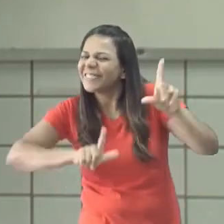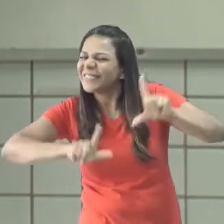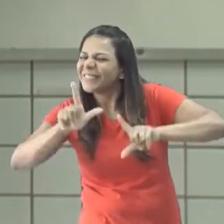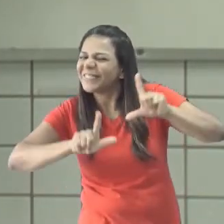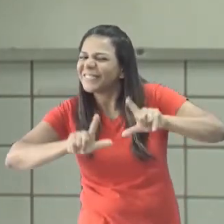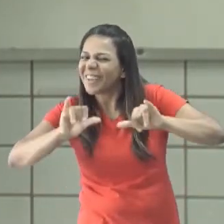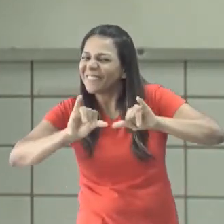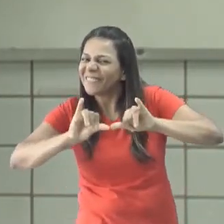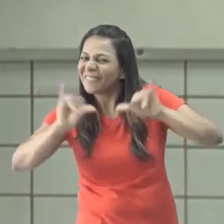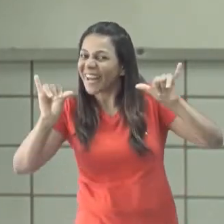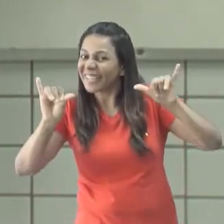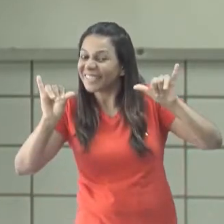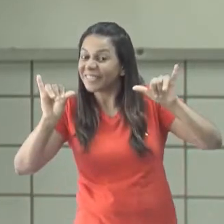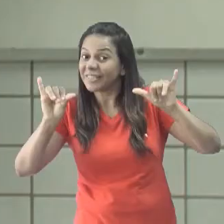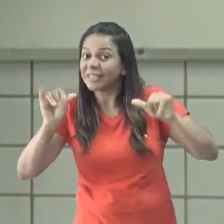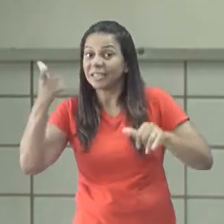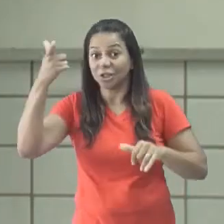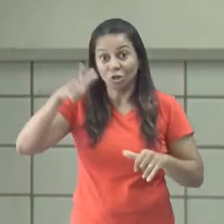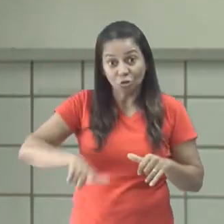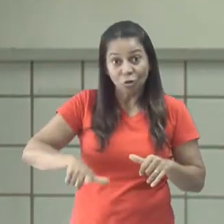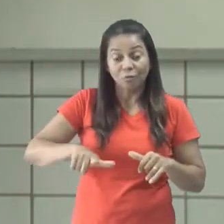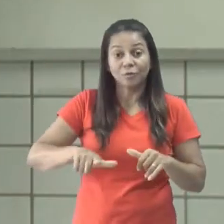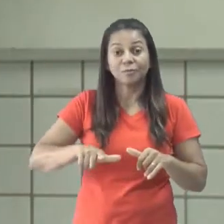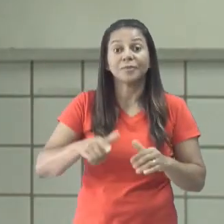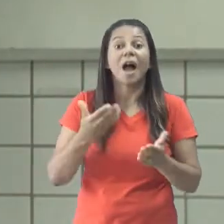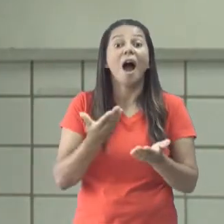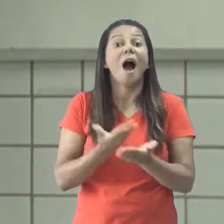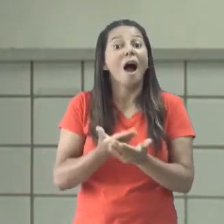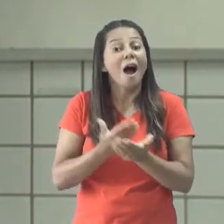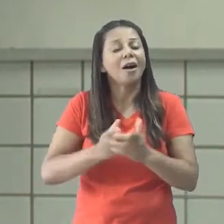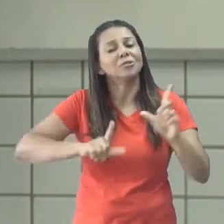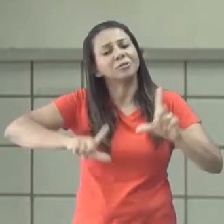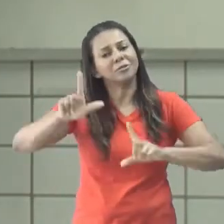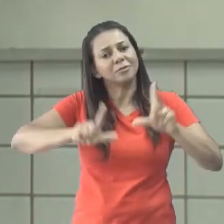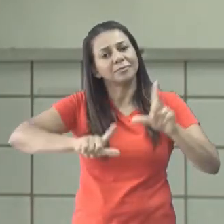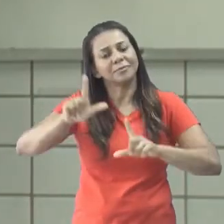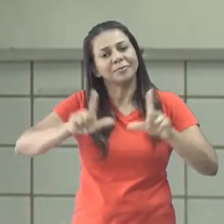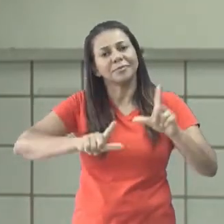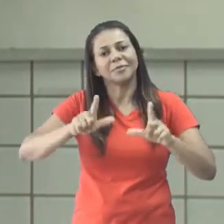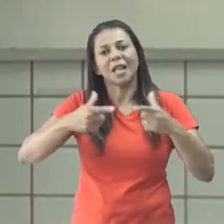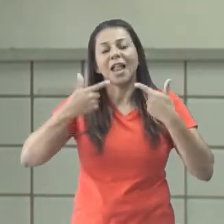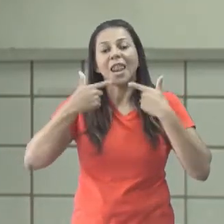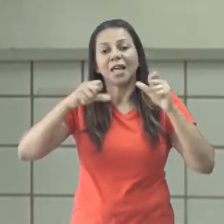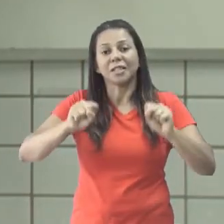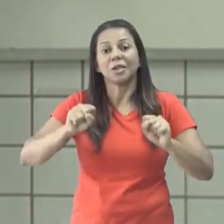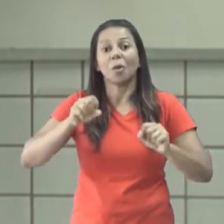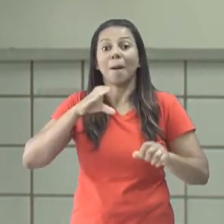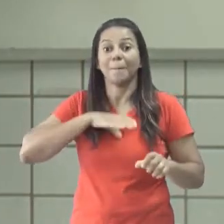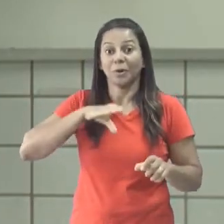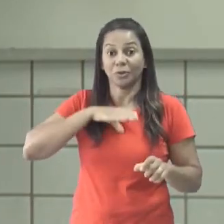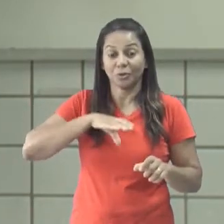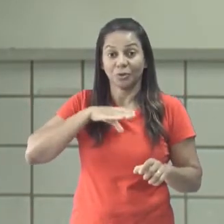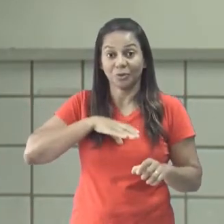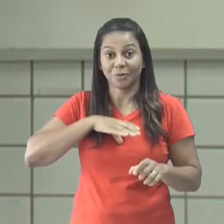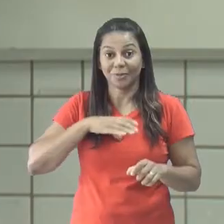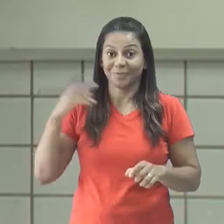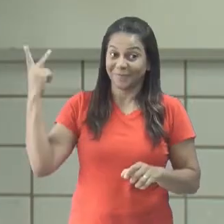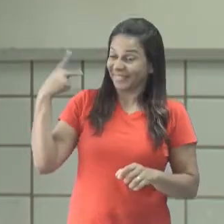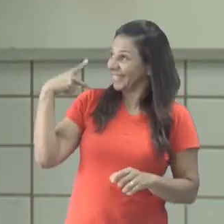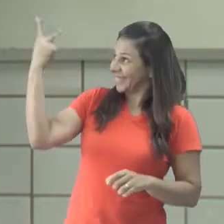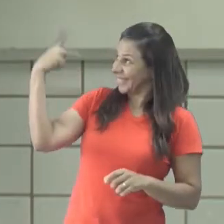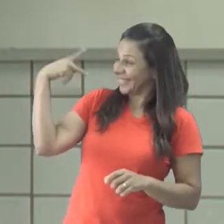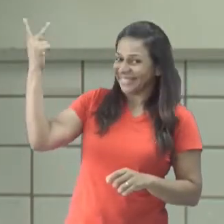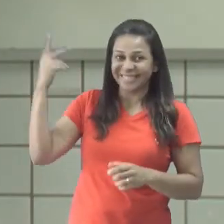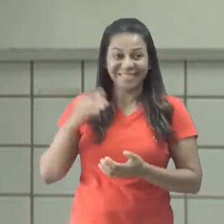Parnamirim. Estamos de volta a mais uma telesala de aula de língua portuguesa com a